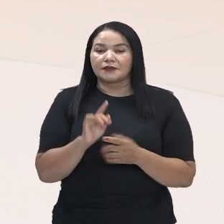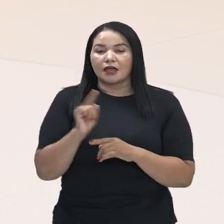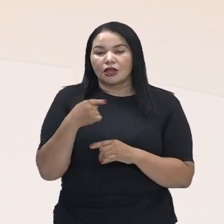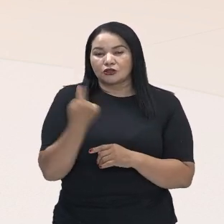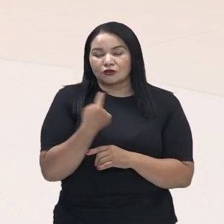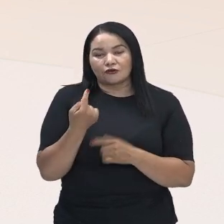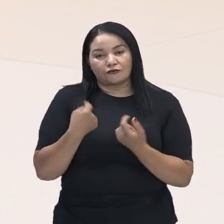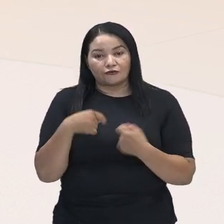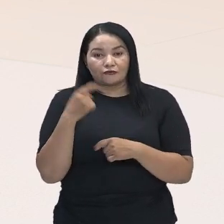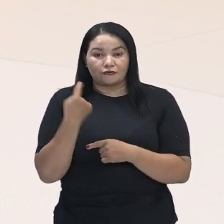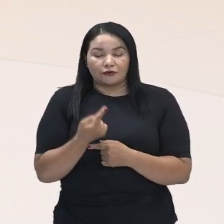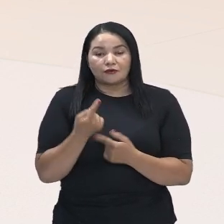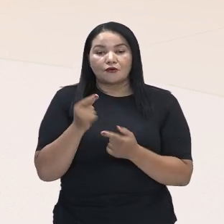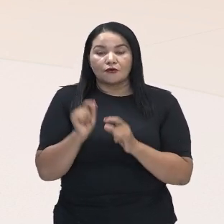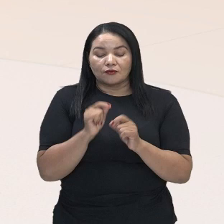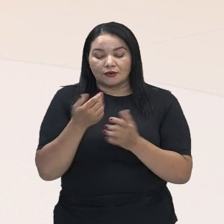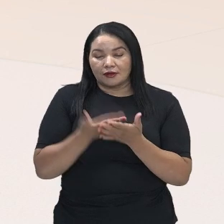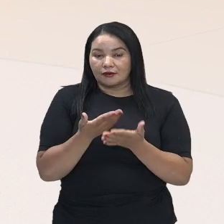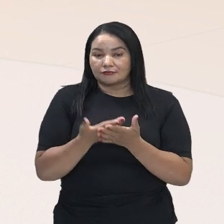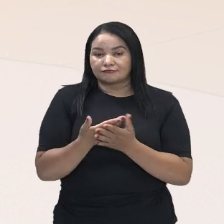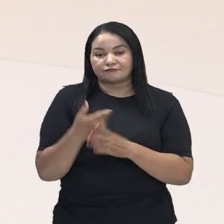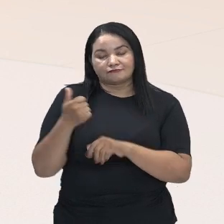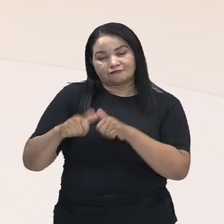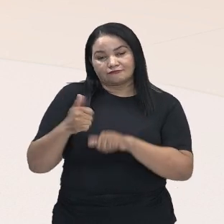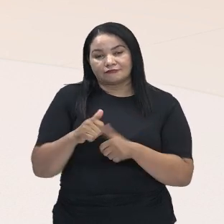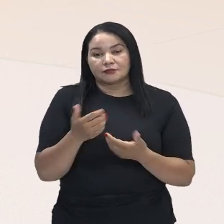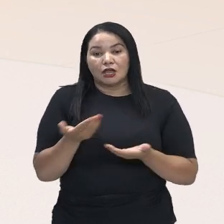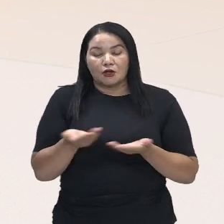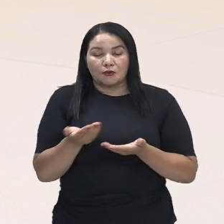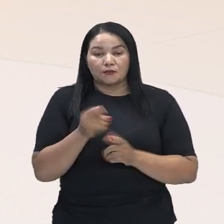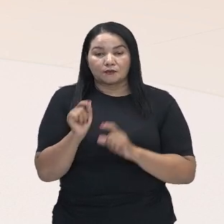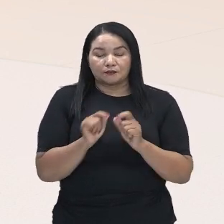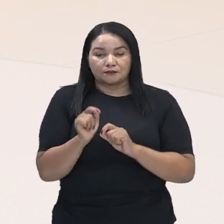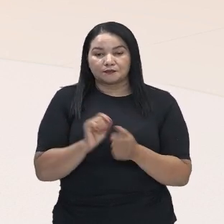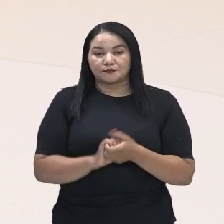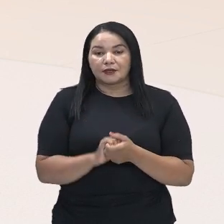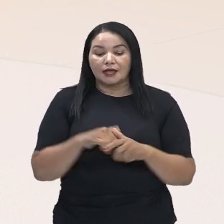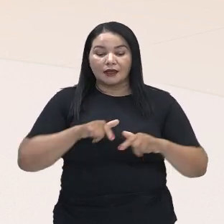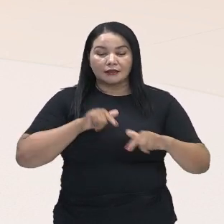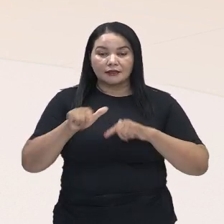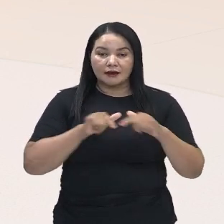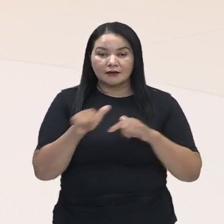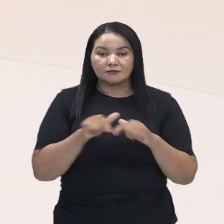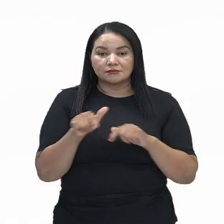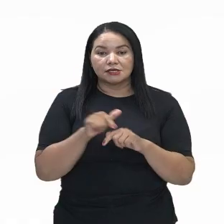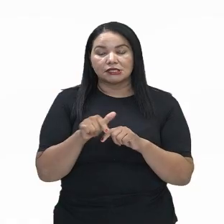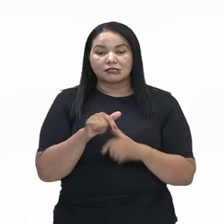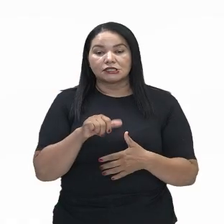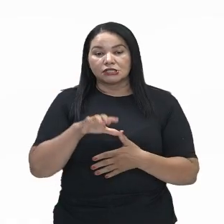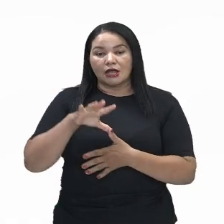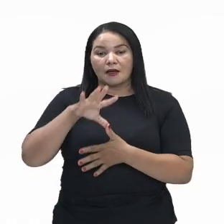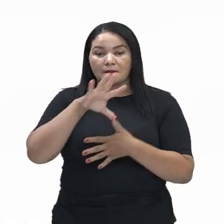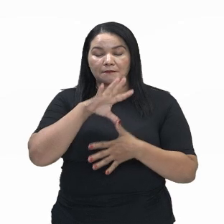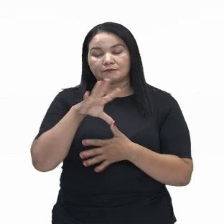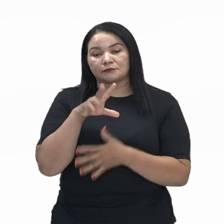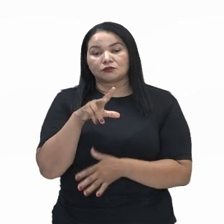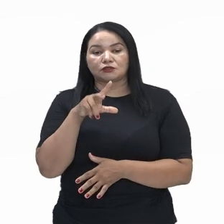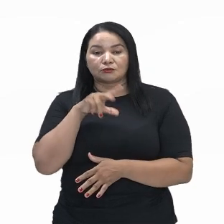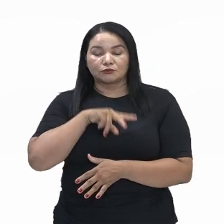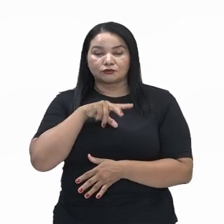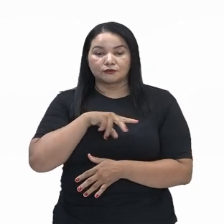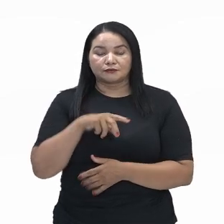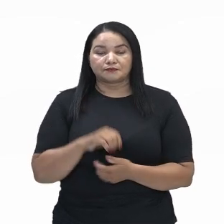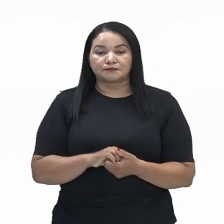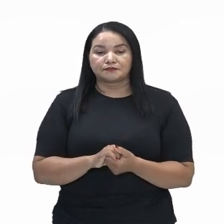nossa revisão. Então a gente tem aqui a mão de obra na América Portuguesa. Vamos lá.